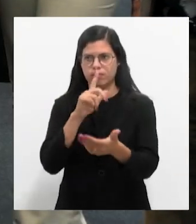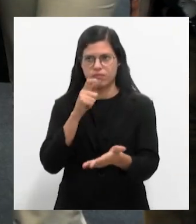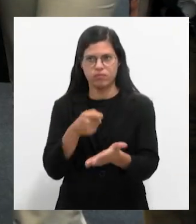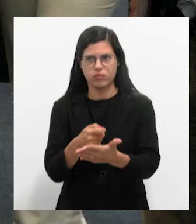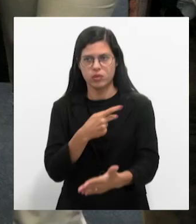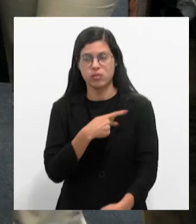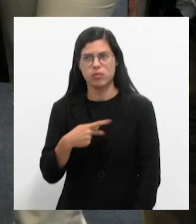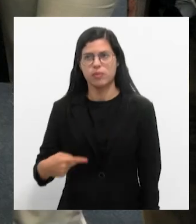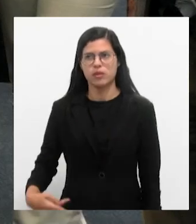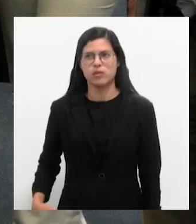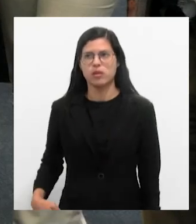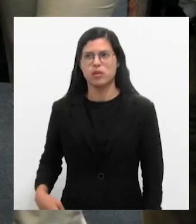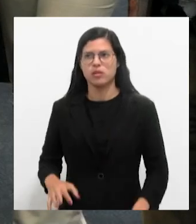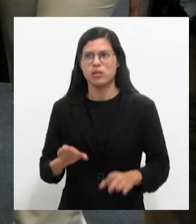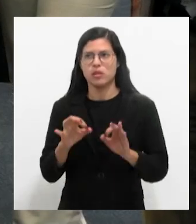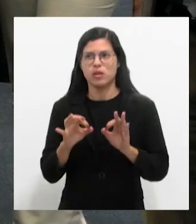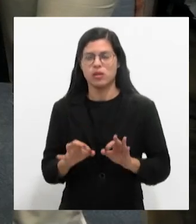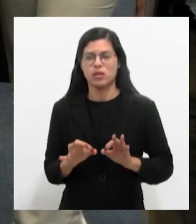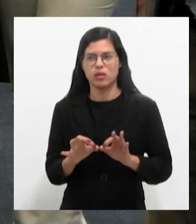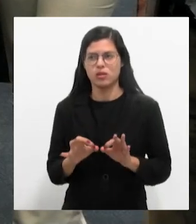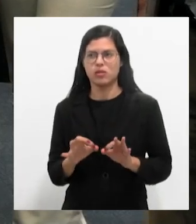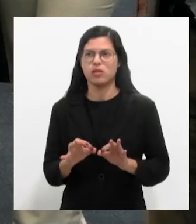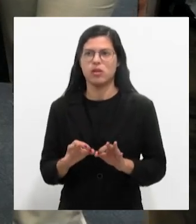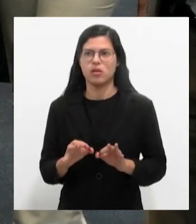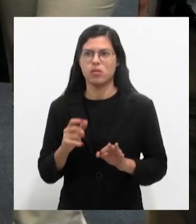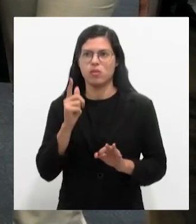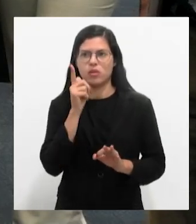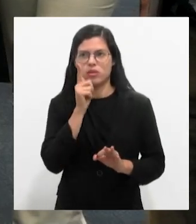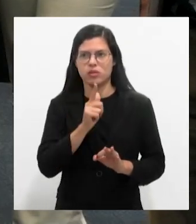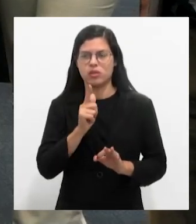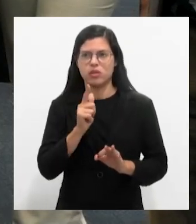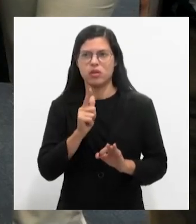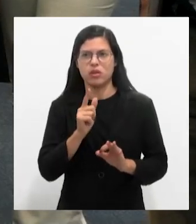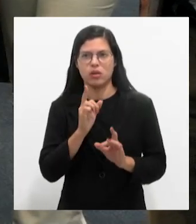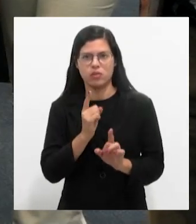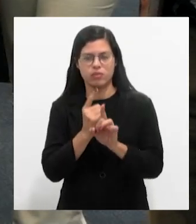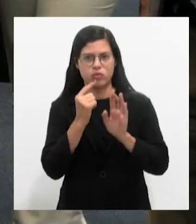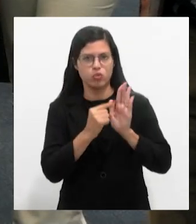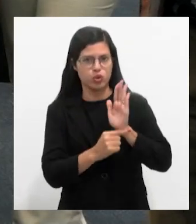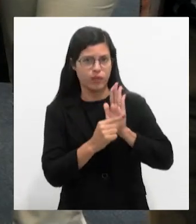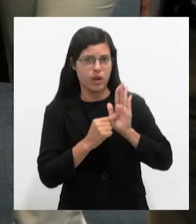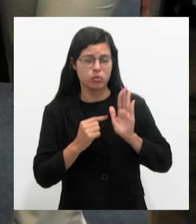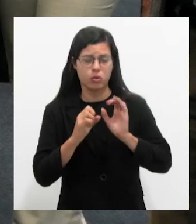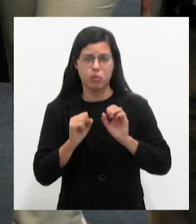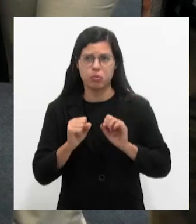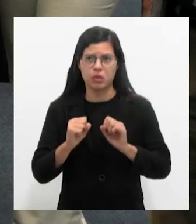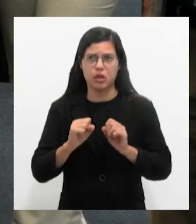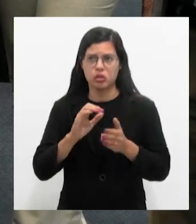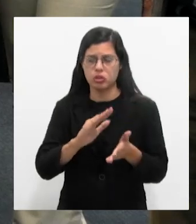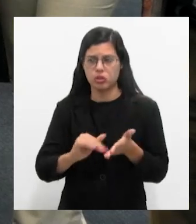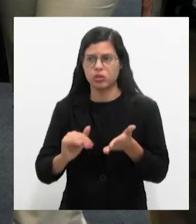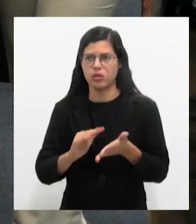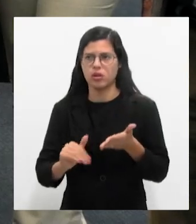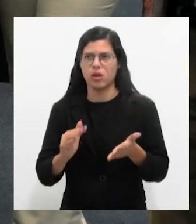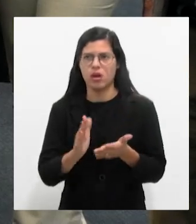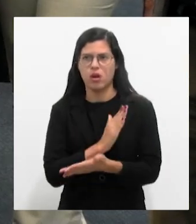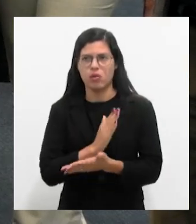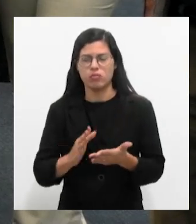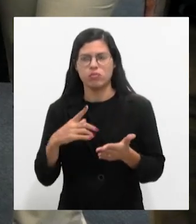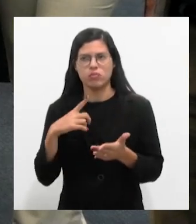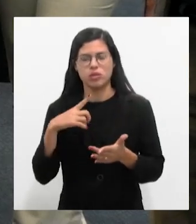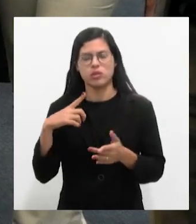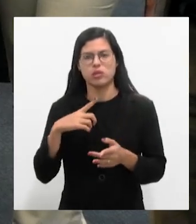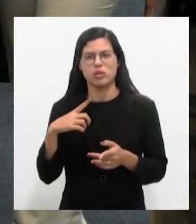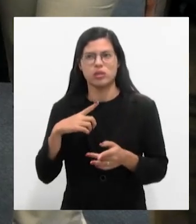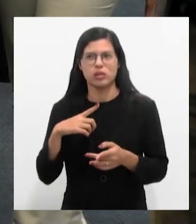eu tenho absoluta certeza que chegar a um consenso dos vetos que puderem serem derrubados. Tem uns que têm batalha política de